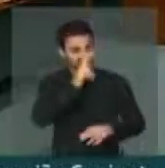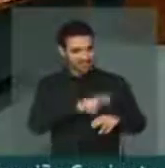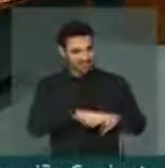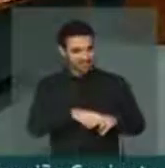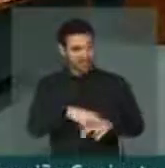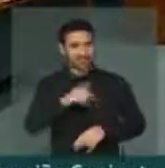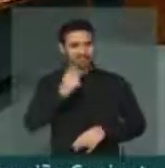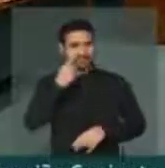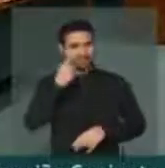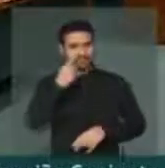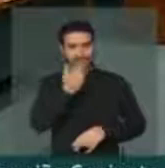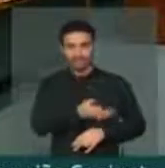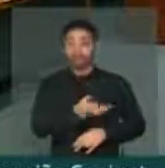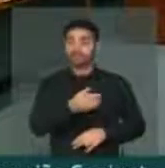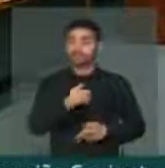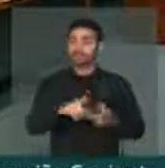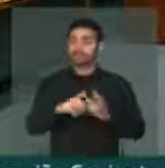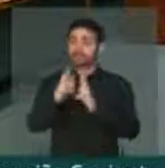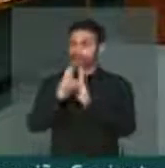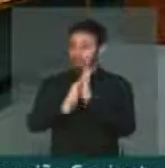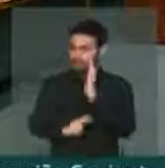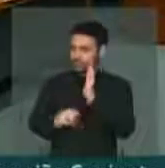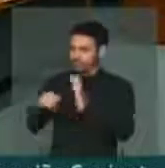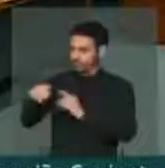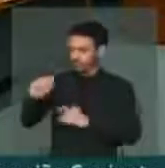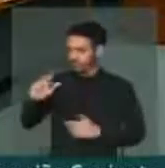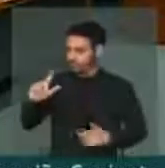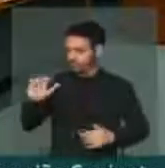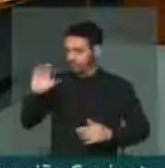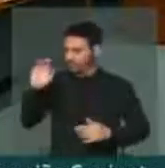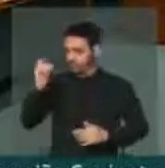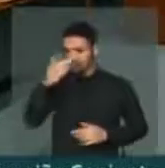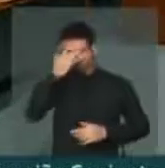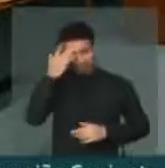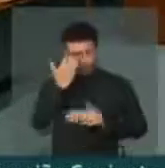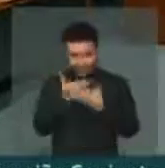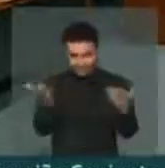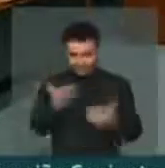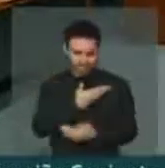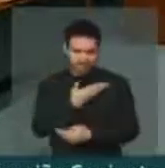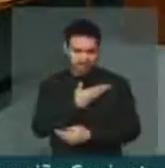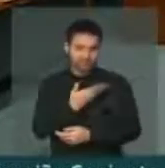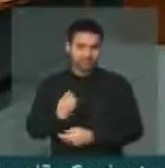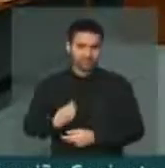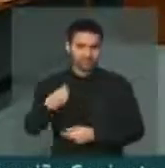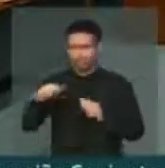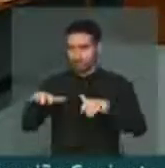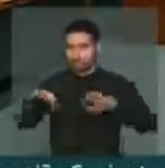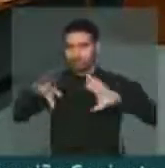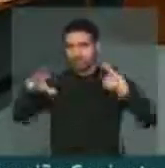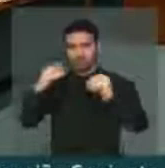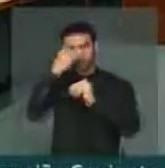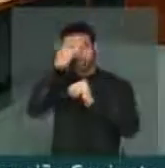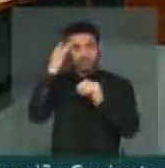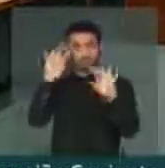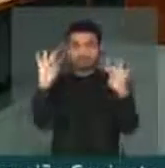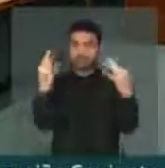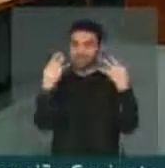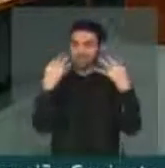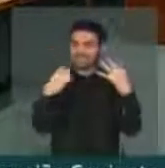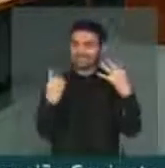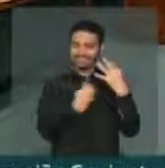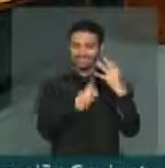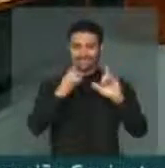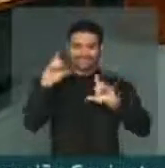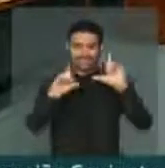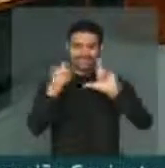Rubens Ottoni, relator Marcelo Castro, demais companheiros e companheiras e todos que estão nos assistindo. Muito